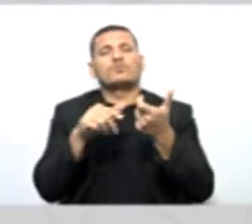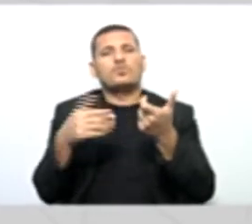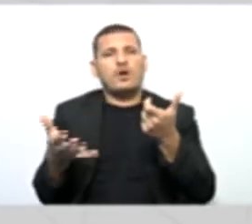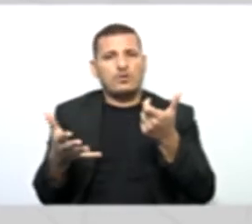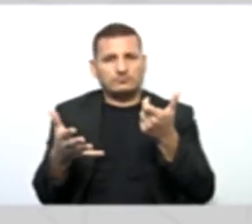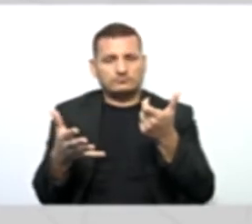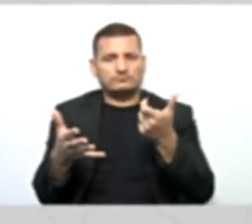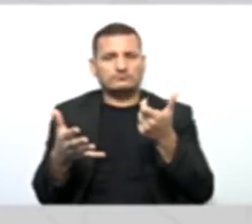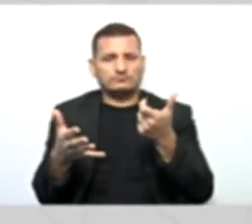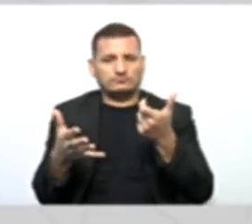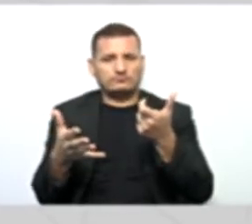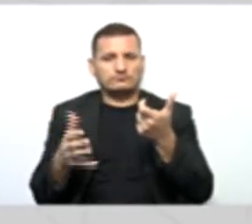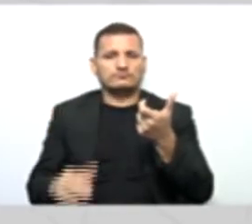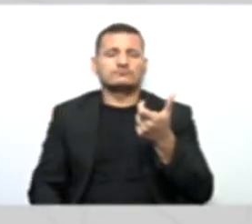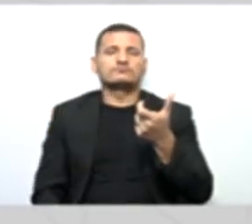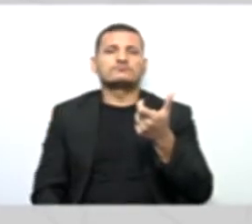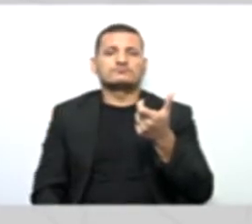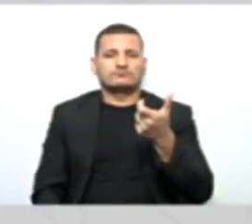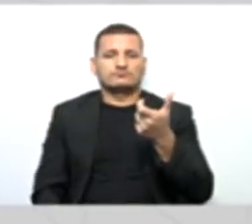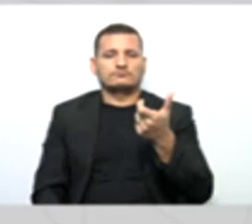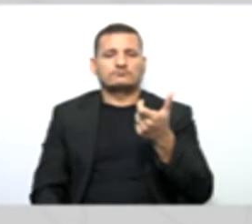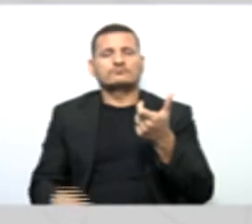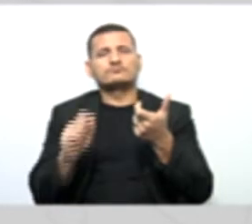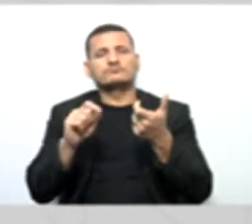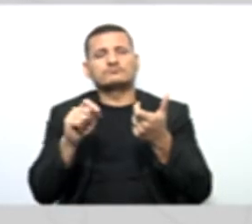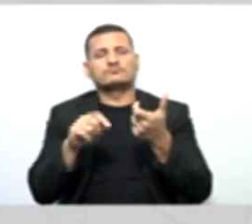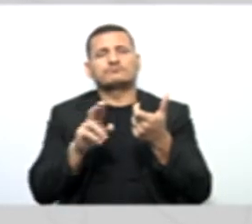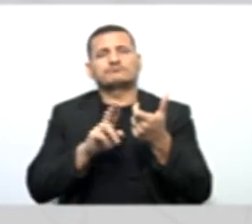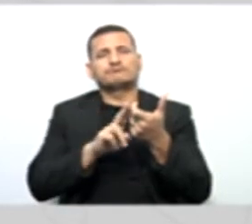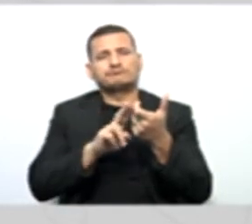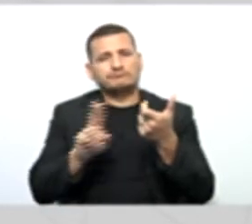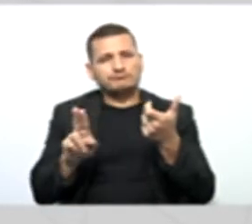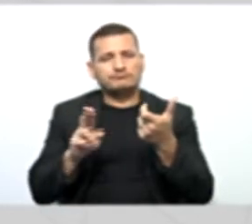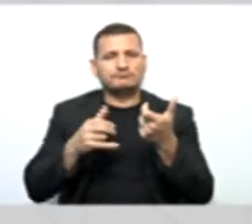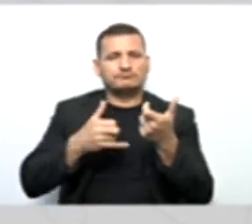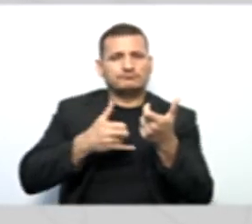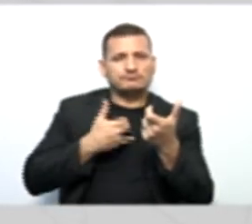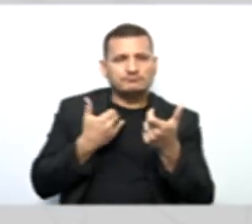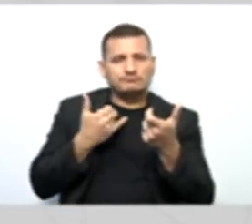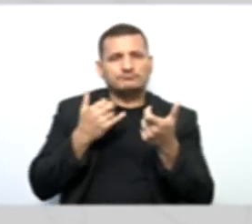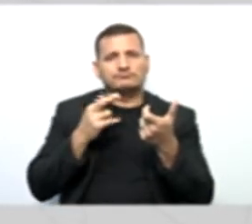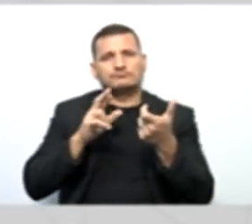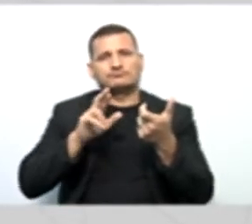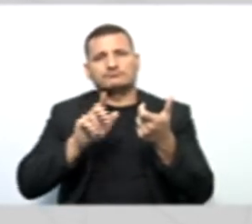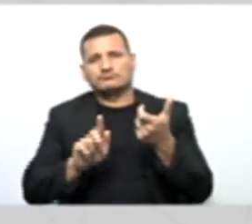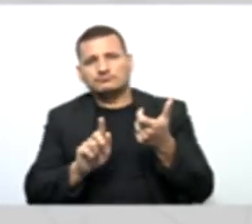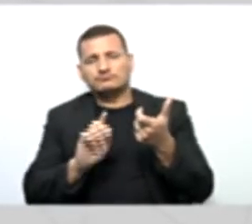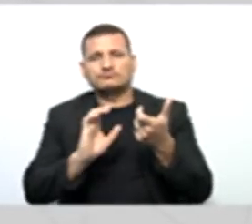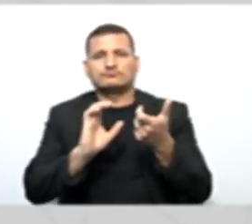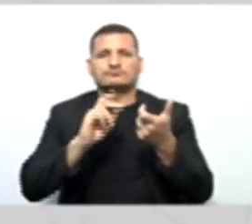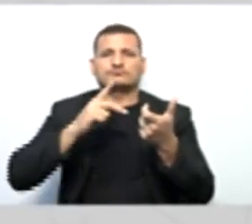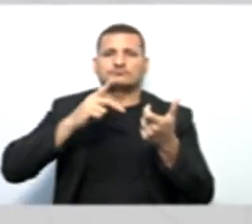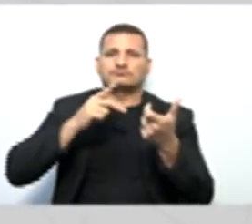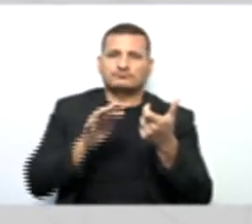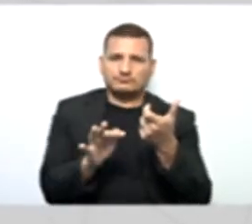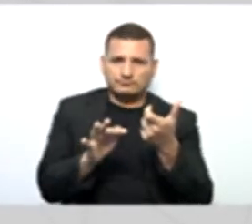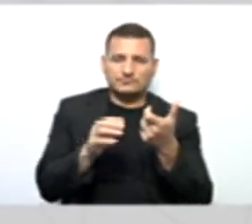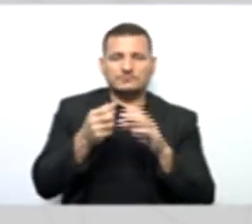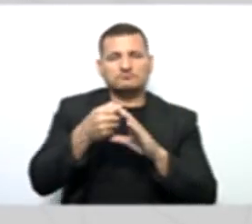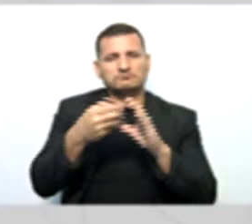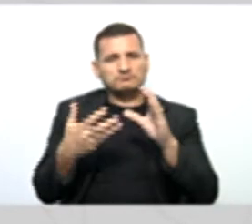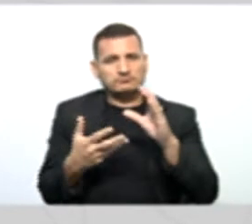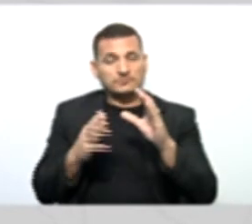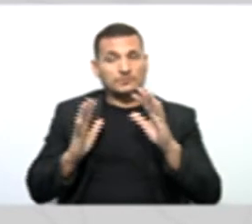real, chamado pessoa. São eles, nome, idade, RG, CPF, entre outras características que toda pessoa